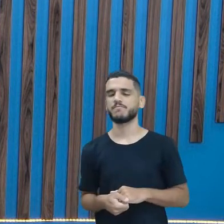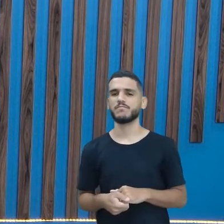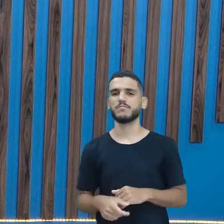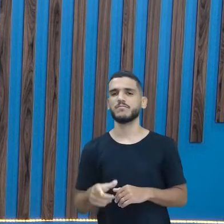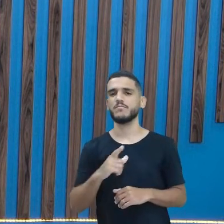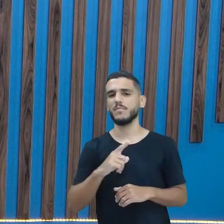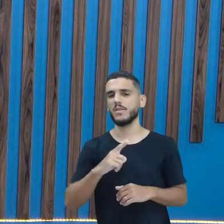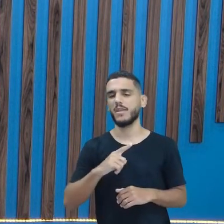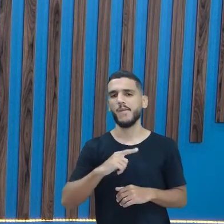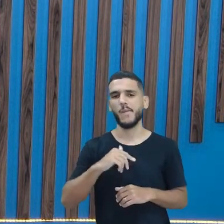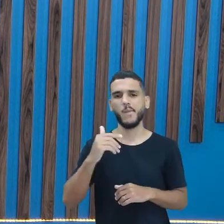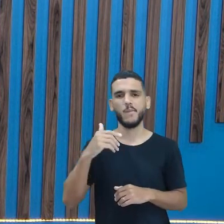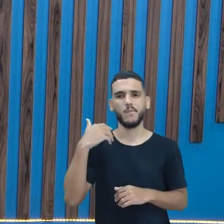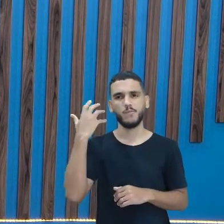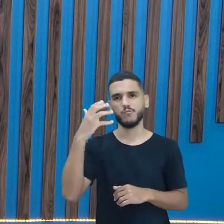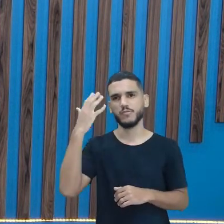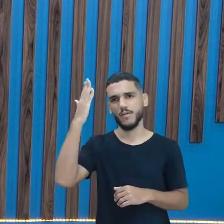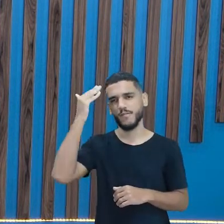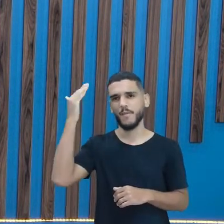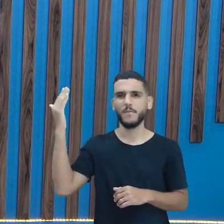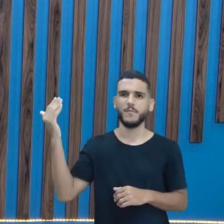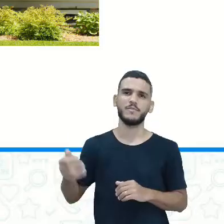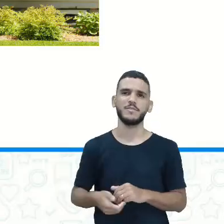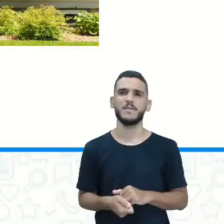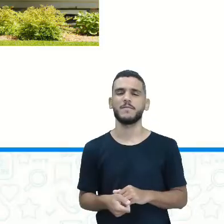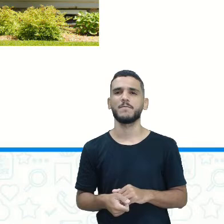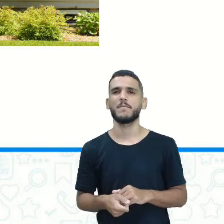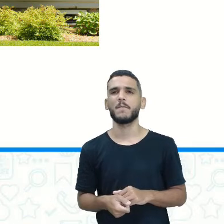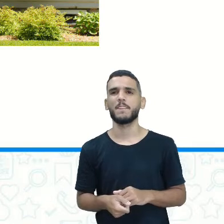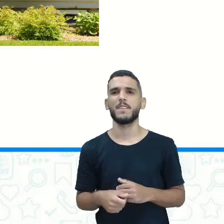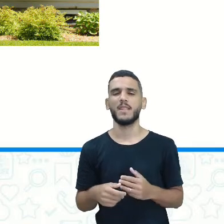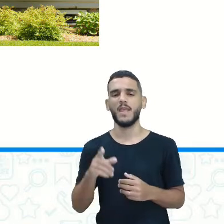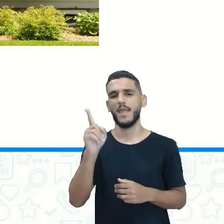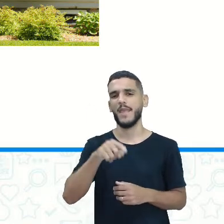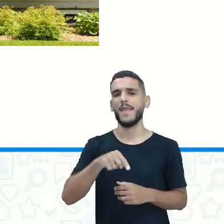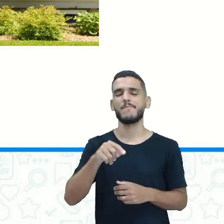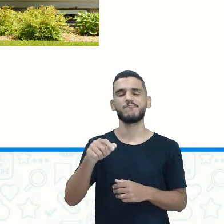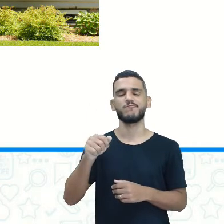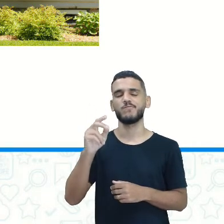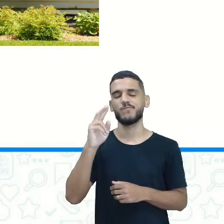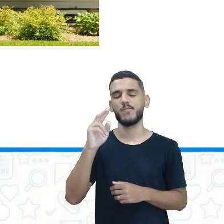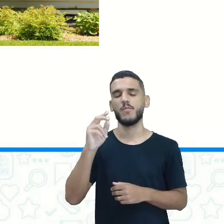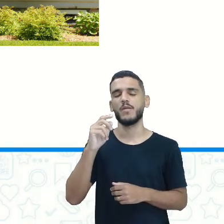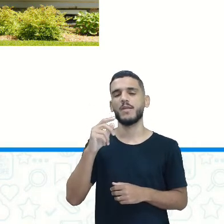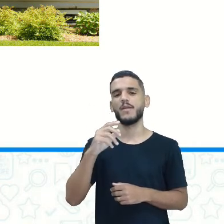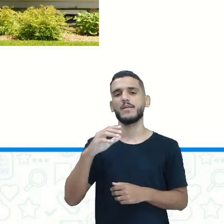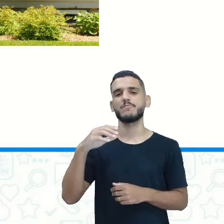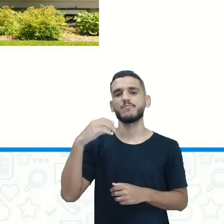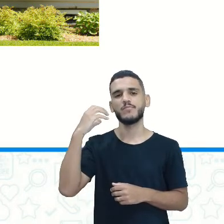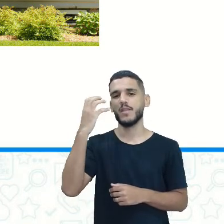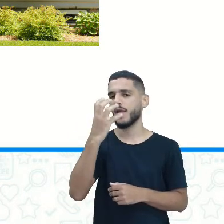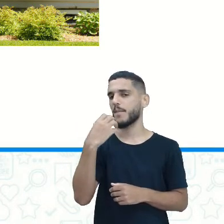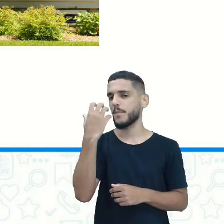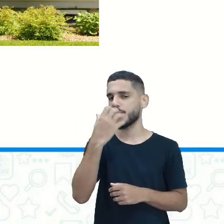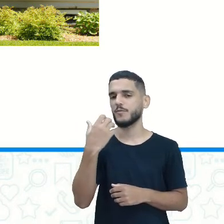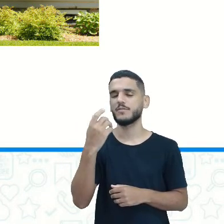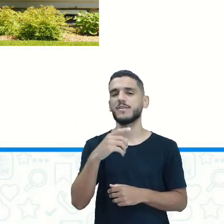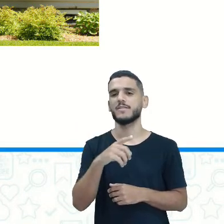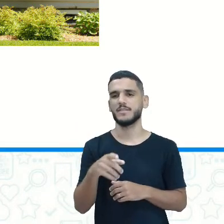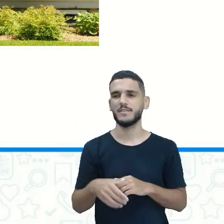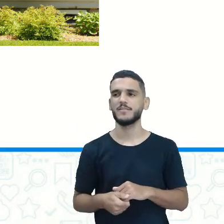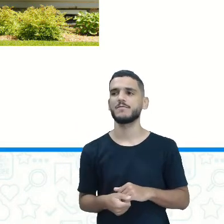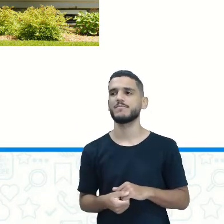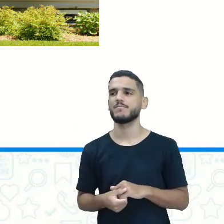muitos sucessos. E uma das músicas dele é Paisagem da Janela. Então tem um trechinho da música que eu vou cantar para vocês, mesmo